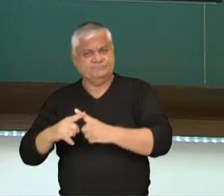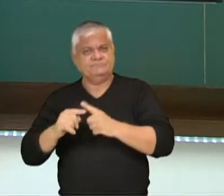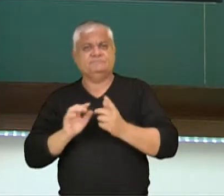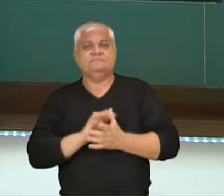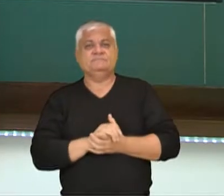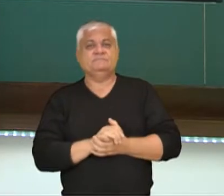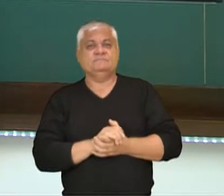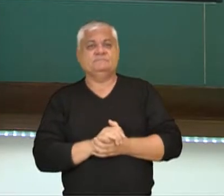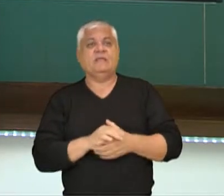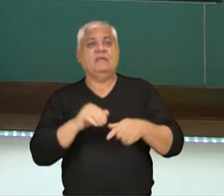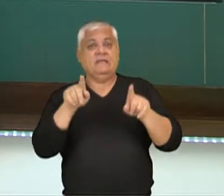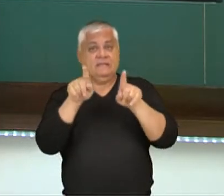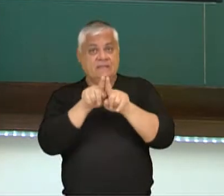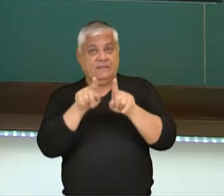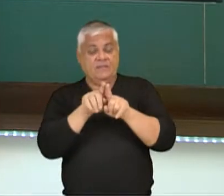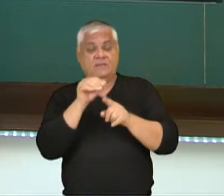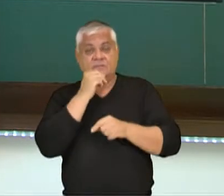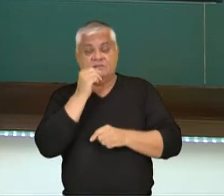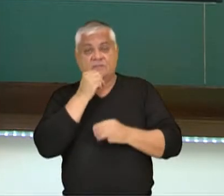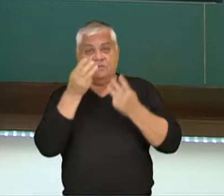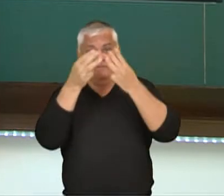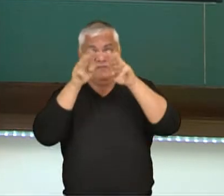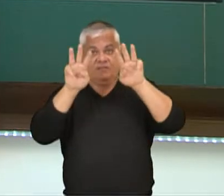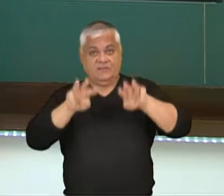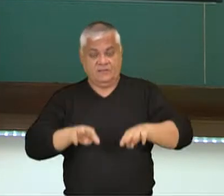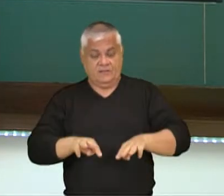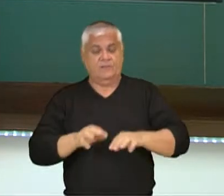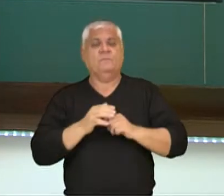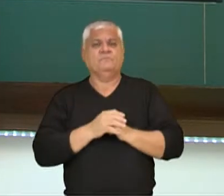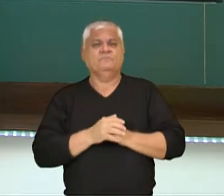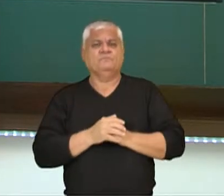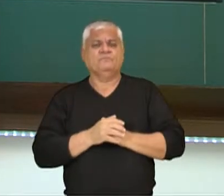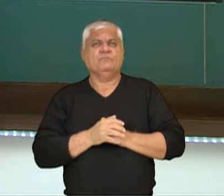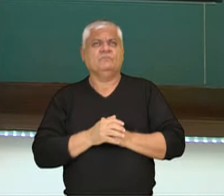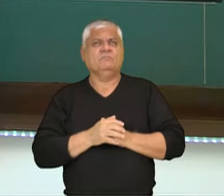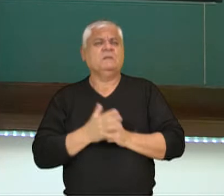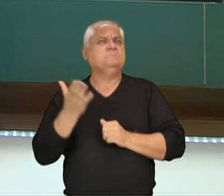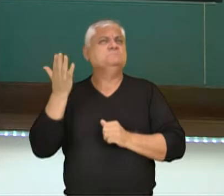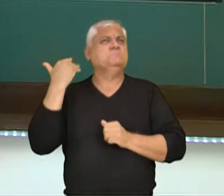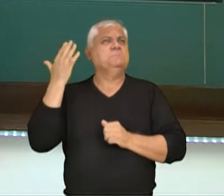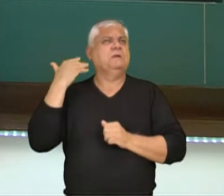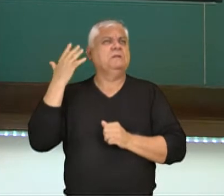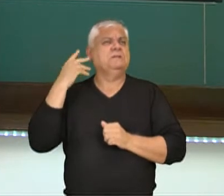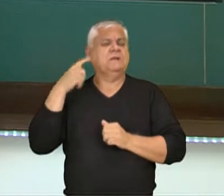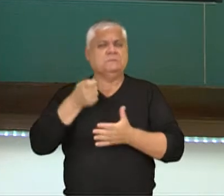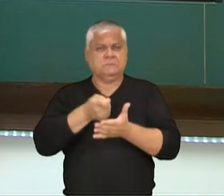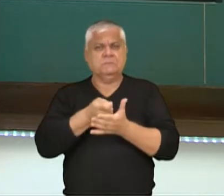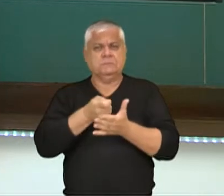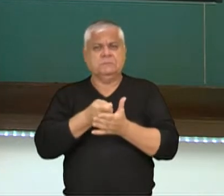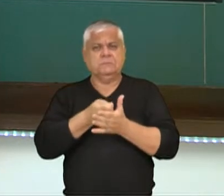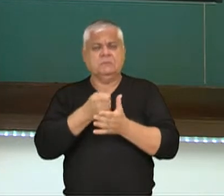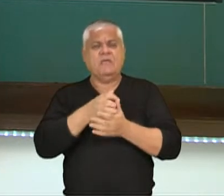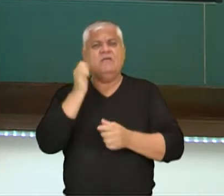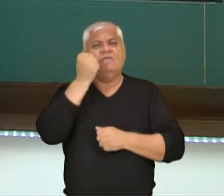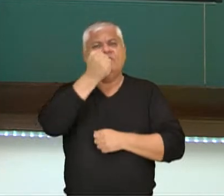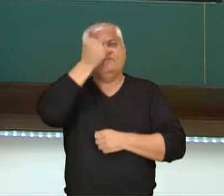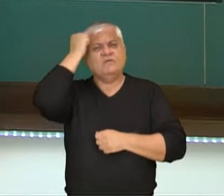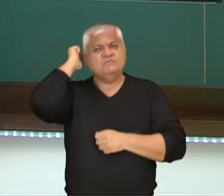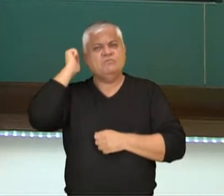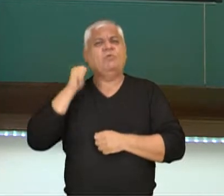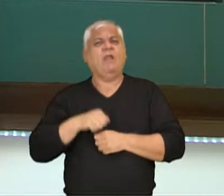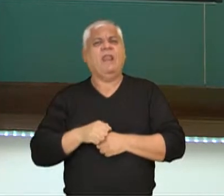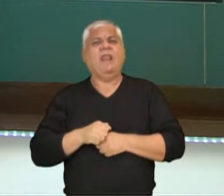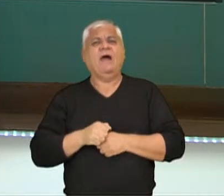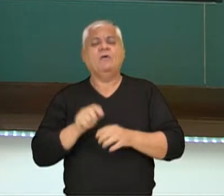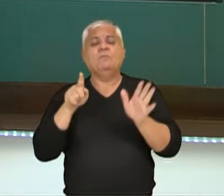destacar, pessoal, que a Universidade Federal do Paraná, num ano aí, ela cobrou no seu vestibular uma questão assim, quanto vale